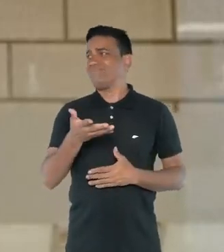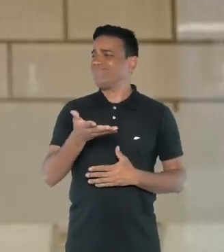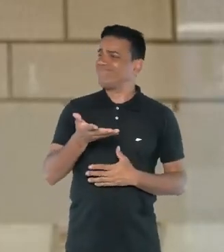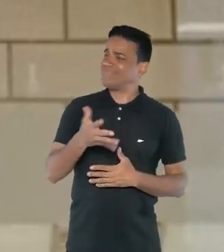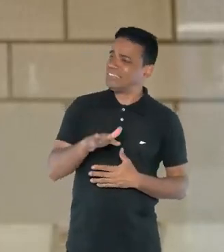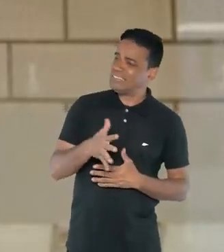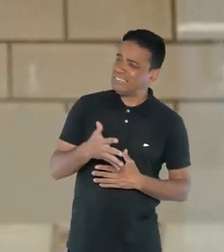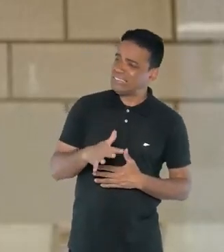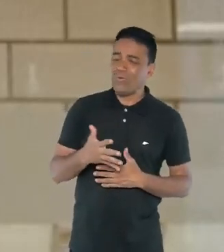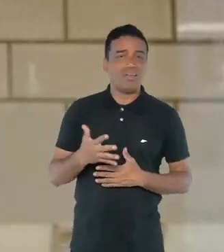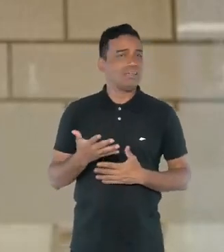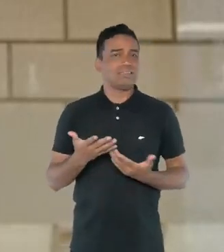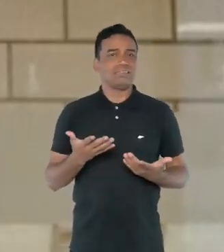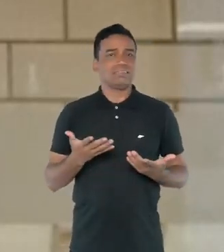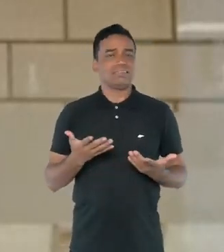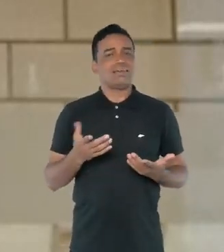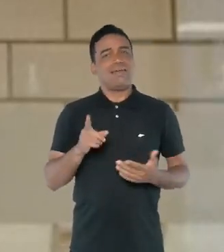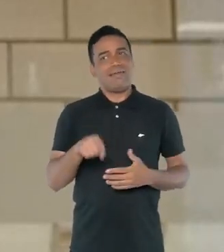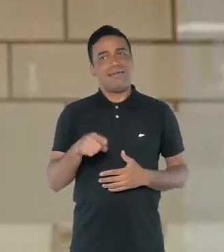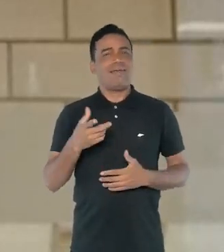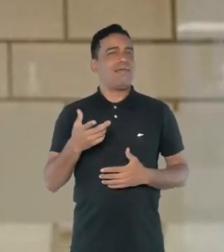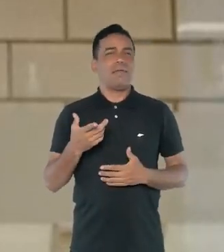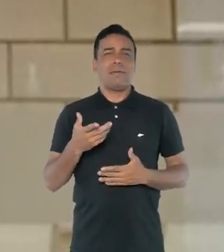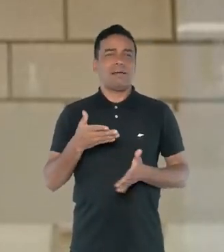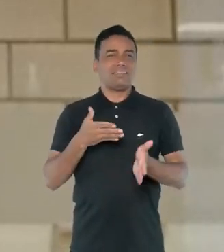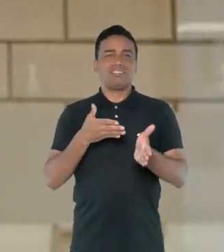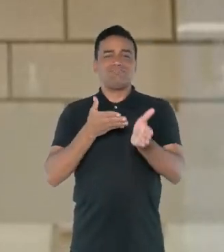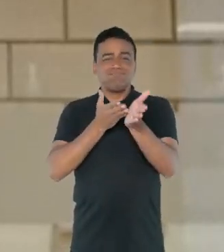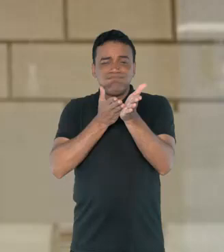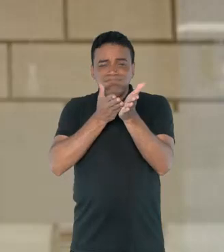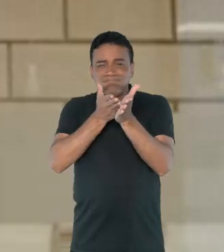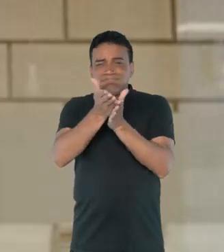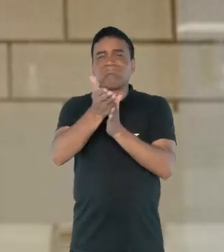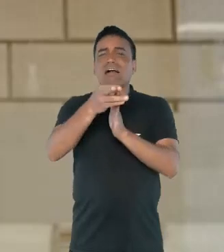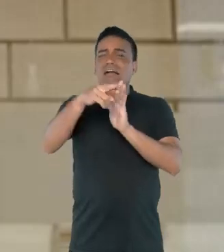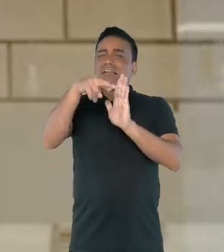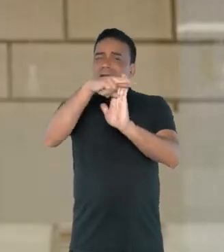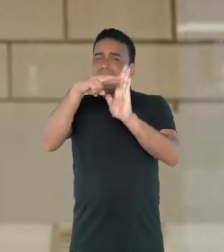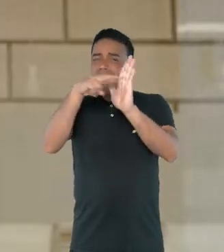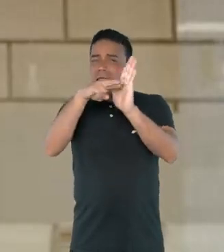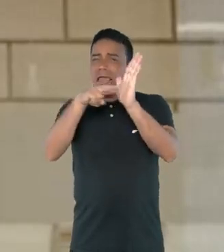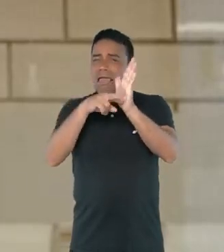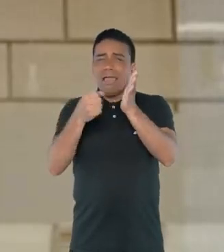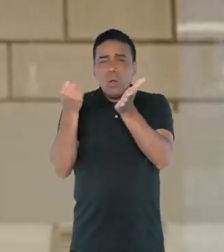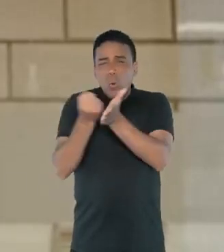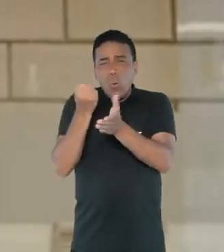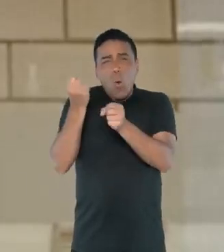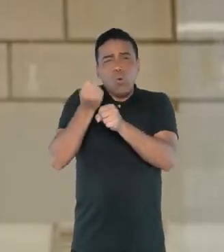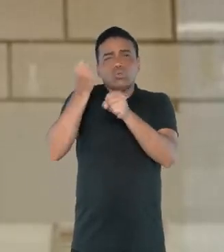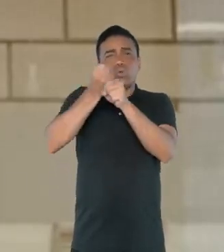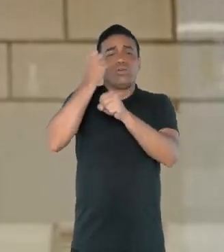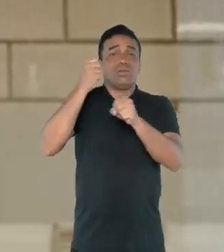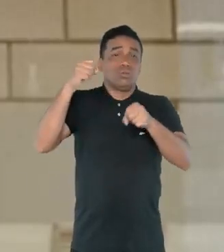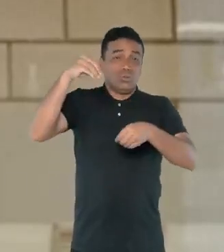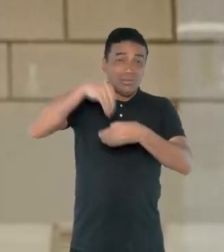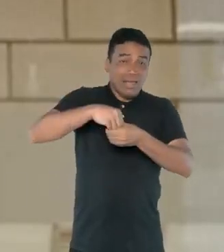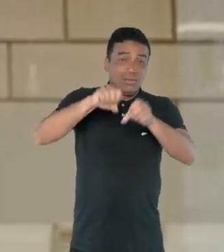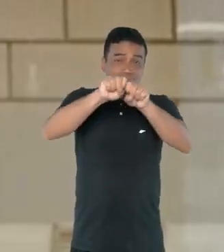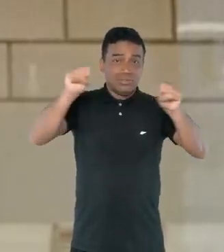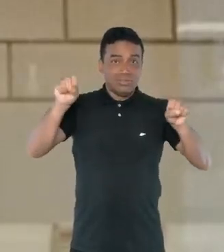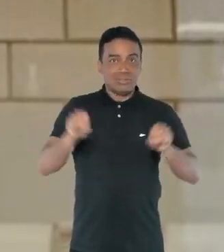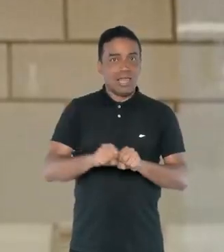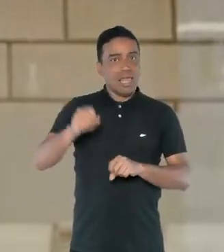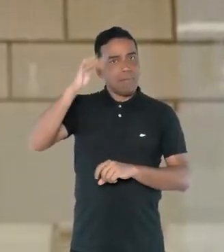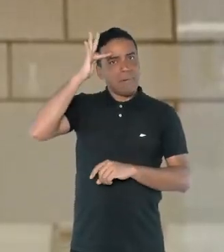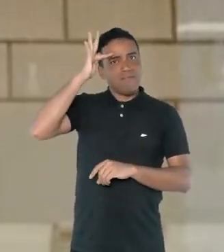talvez, o mais rigoroso e o mais bem construído de todos os sistemas filosóficos que se